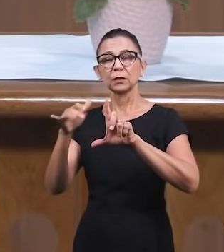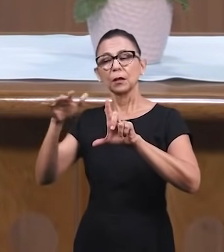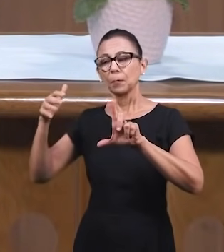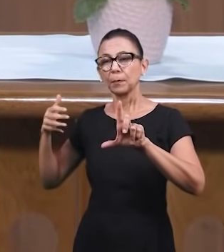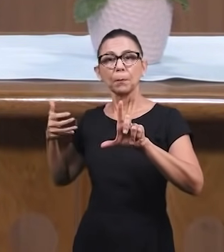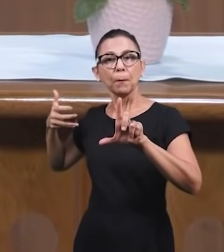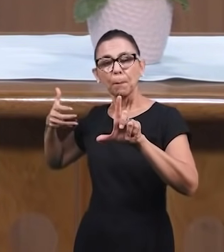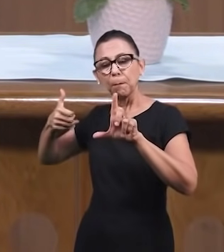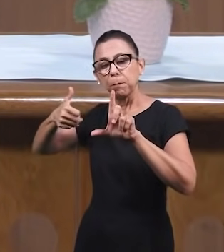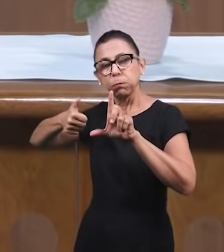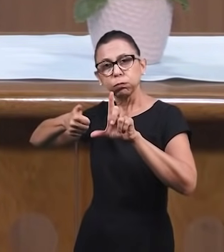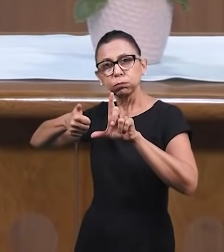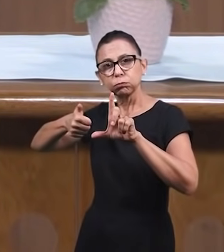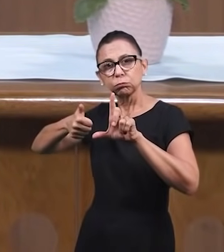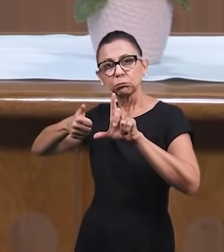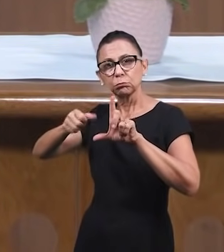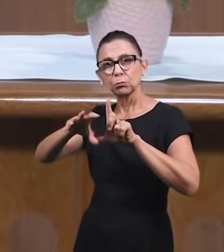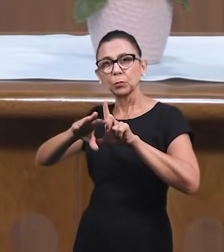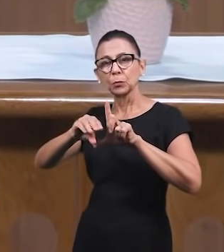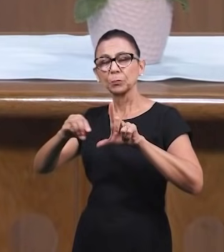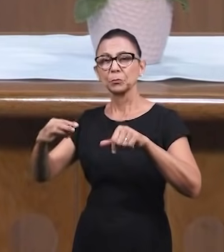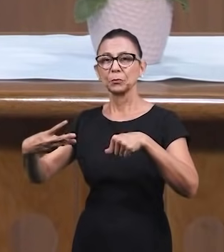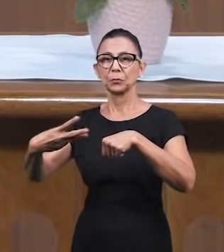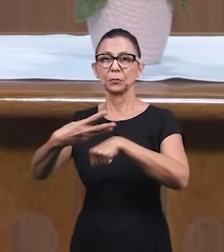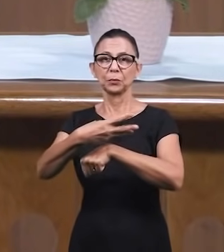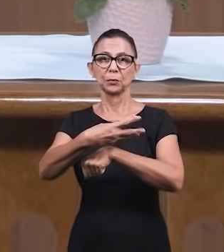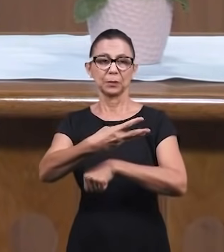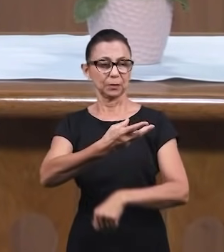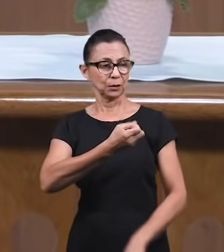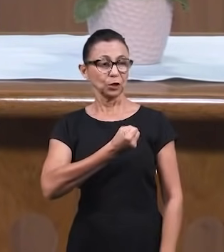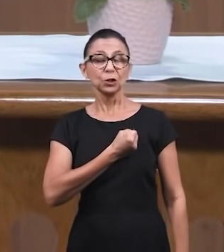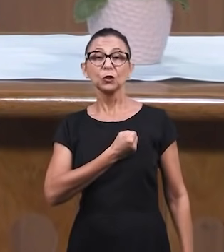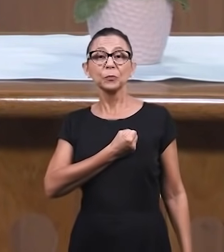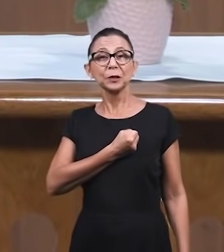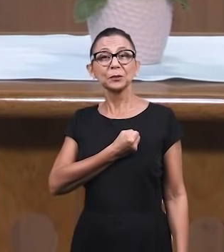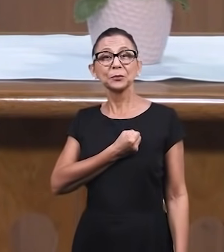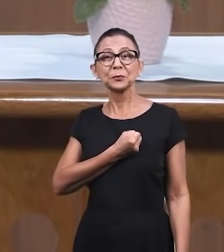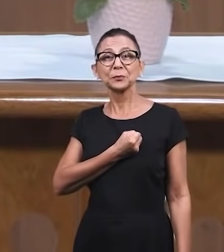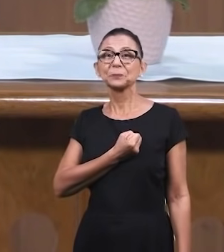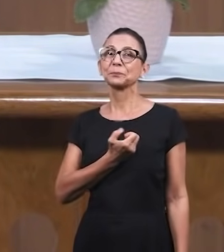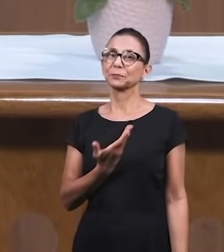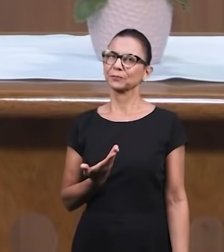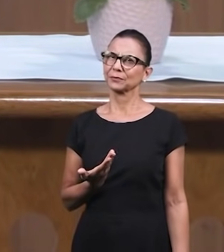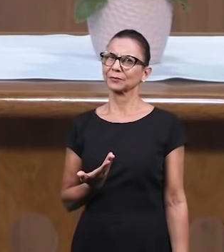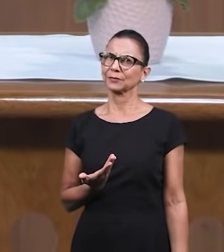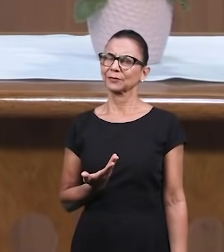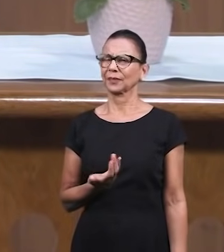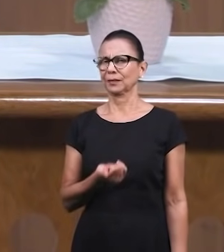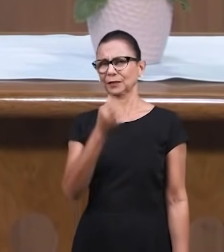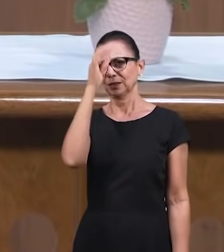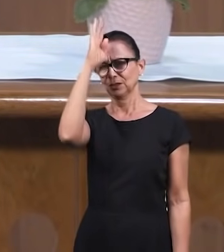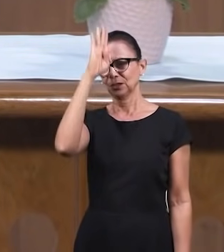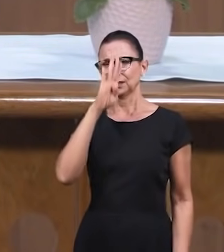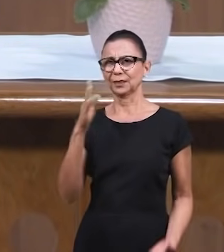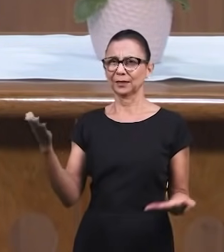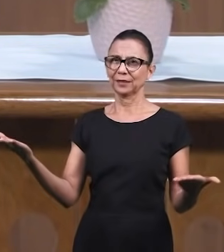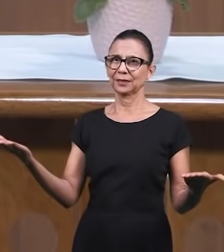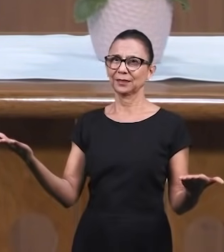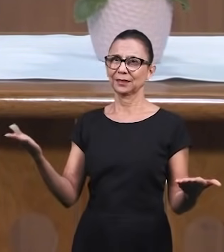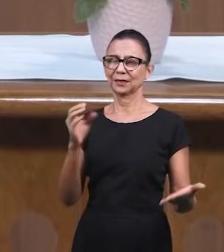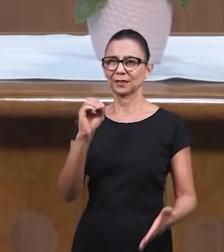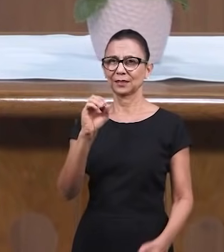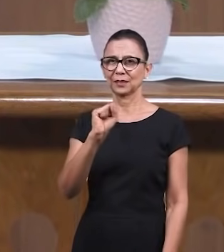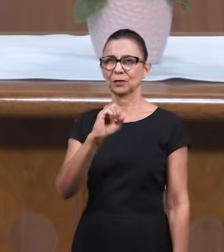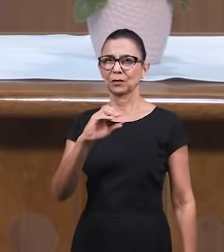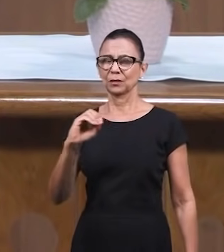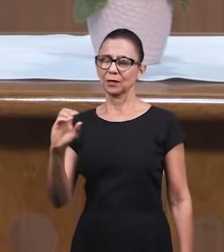vai ser redirecionado automaticamente para a ligação que você vai fazer. E eu repito, é uma ligação gratuita,